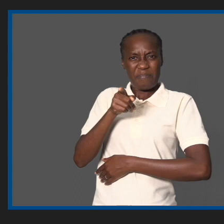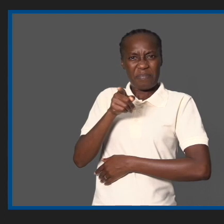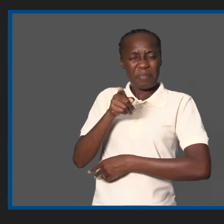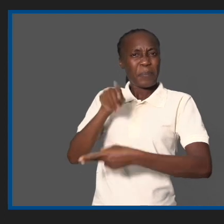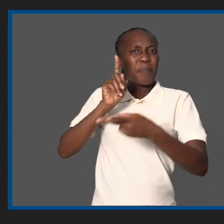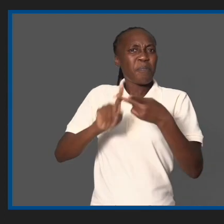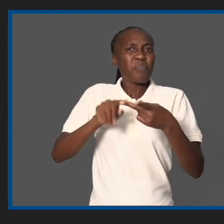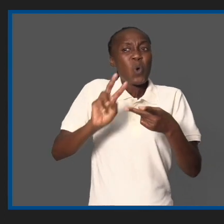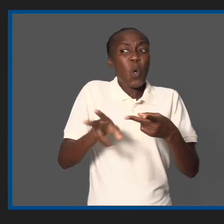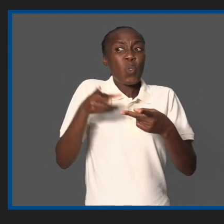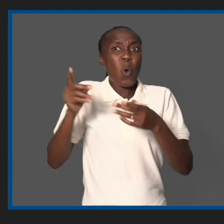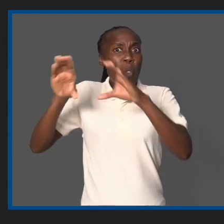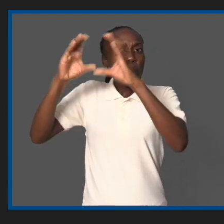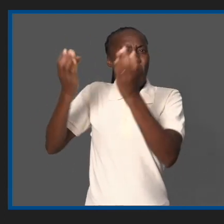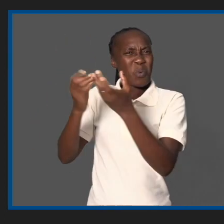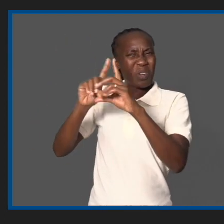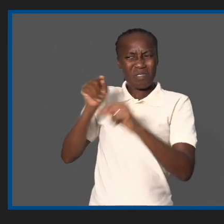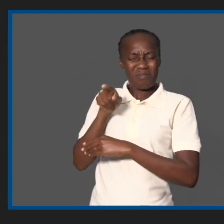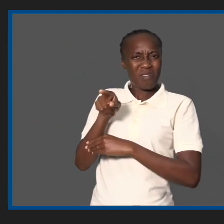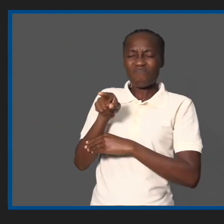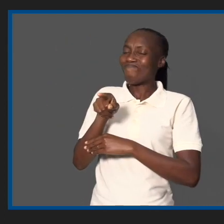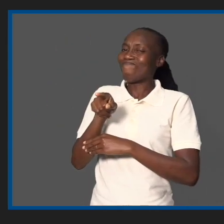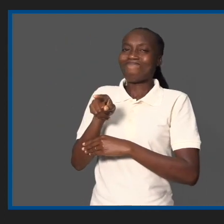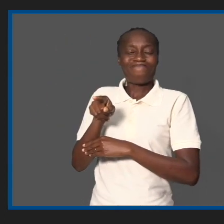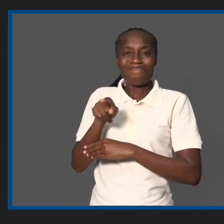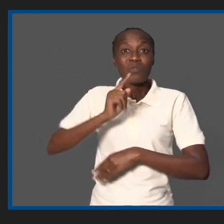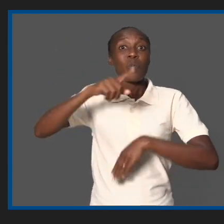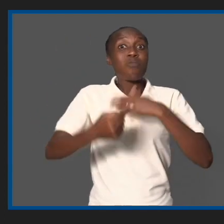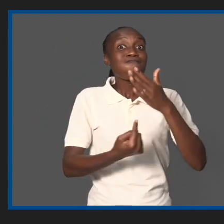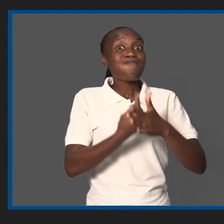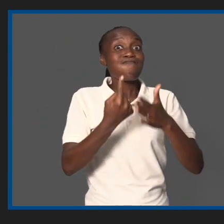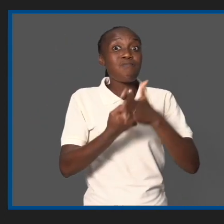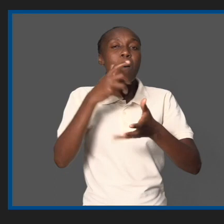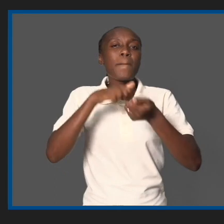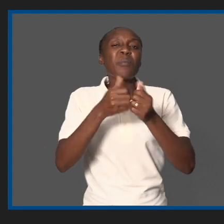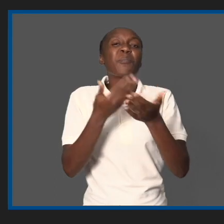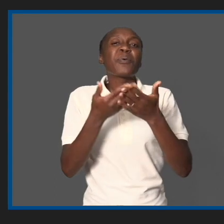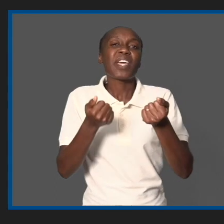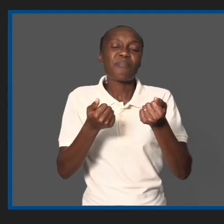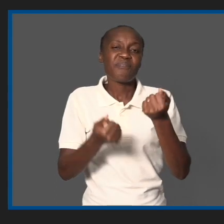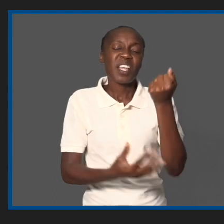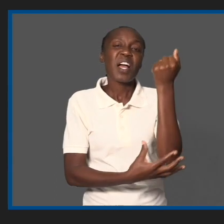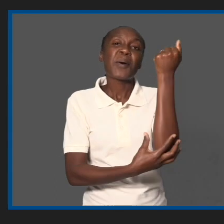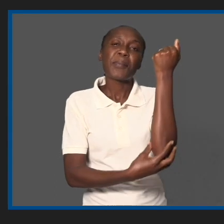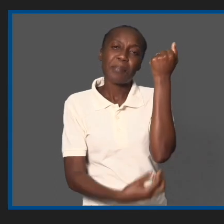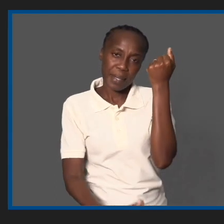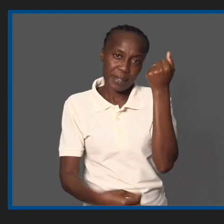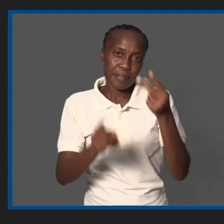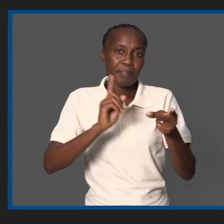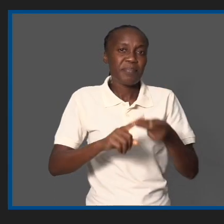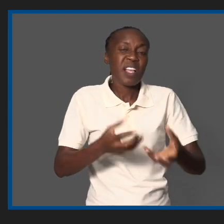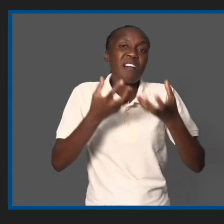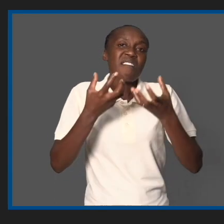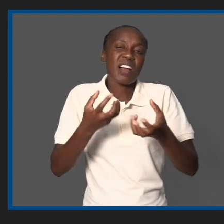outro planeta. É a causa da pobreza. É a causa